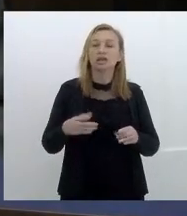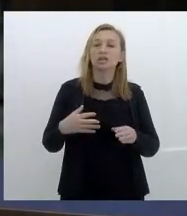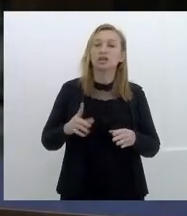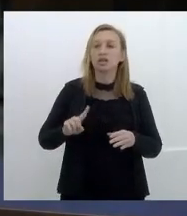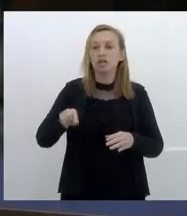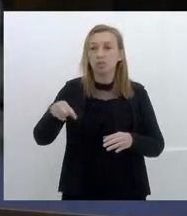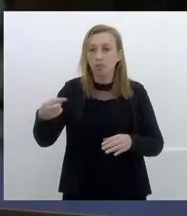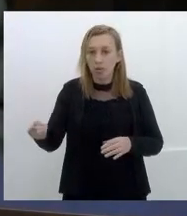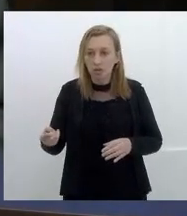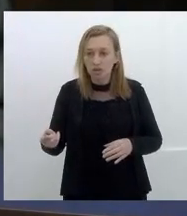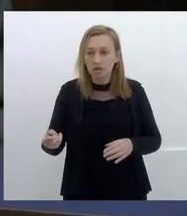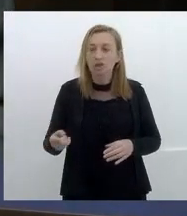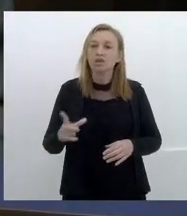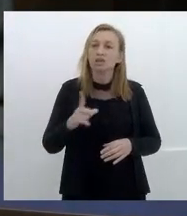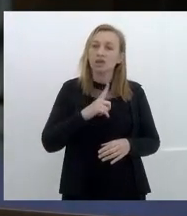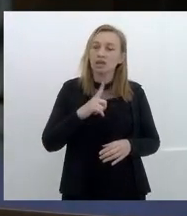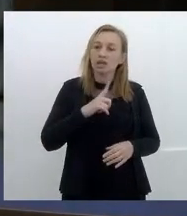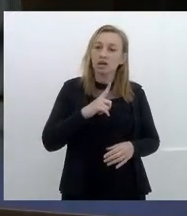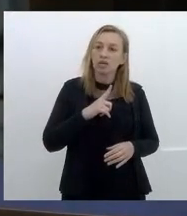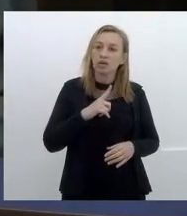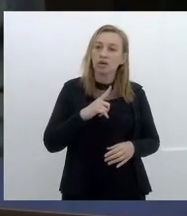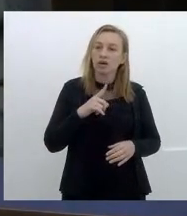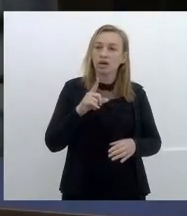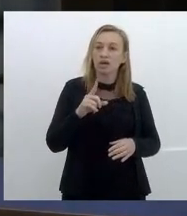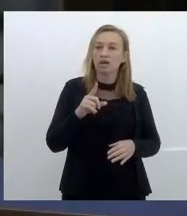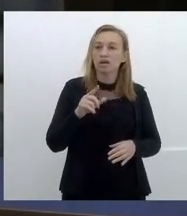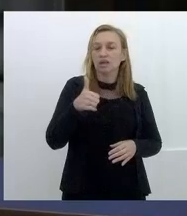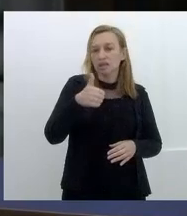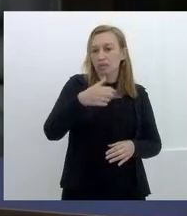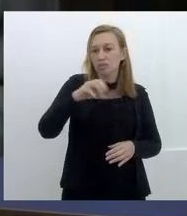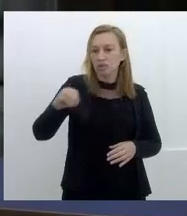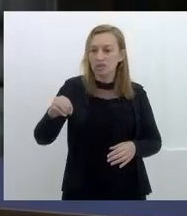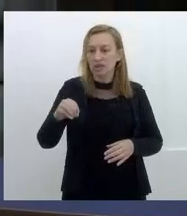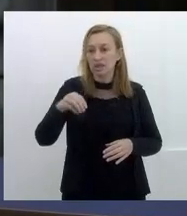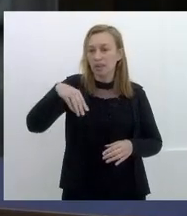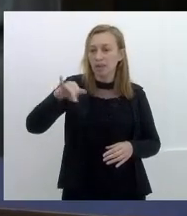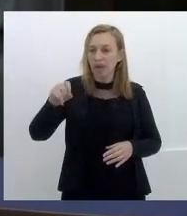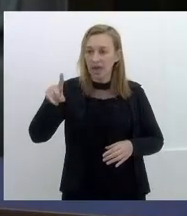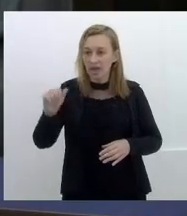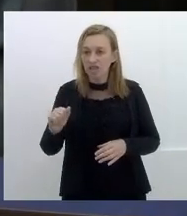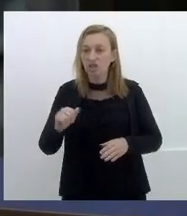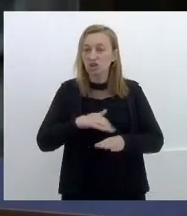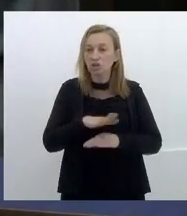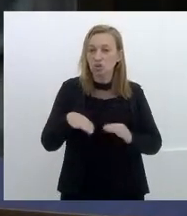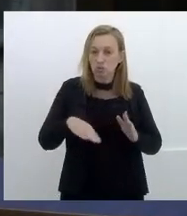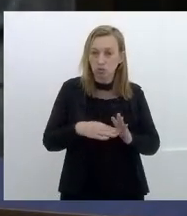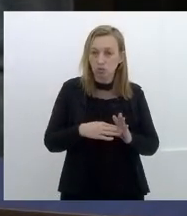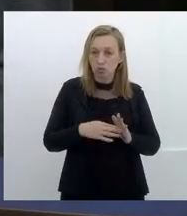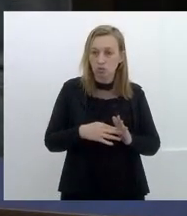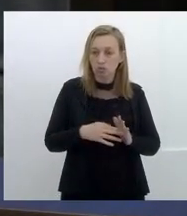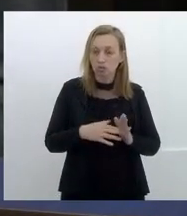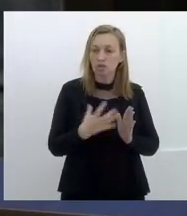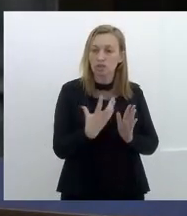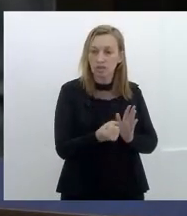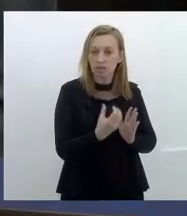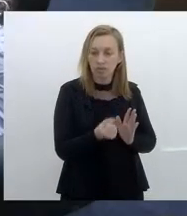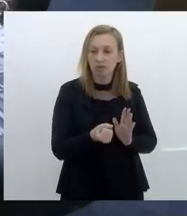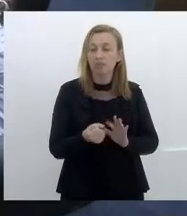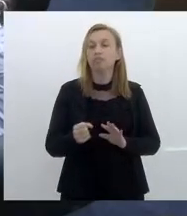ingressaram após terão a média 100 porcento da média de todas as remunerações tá